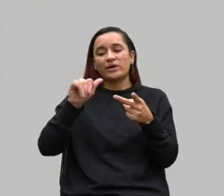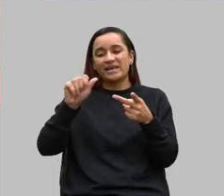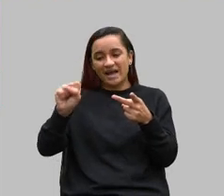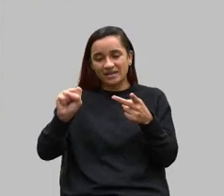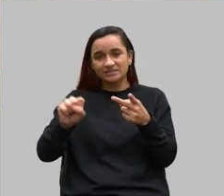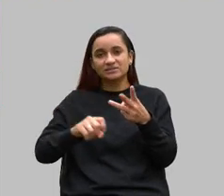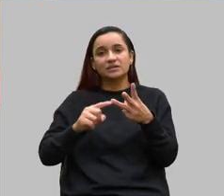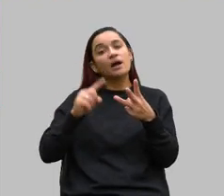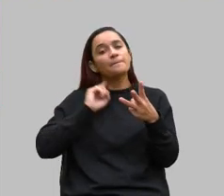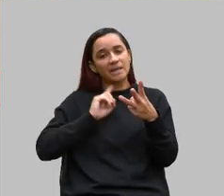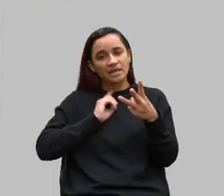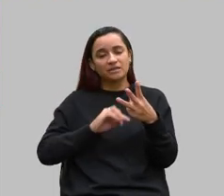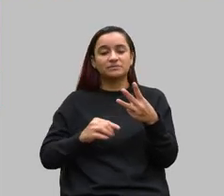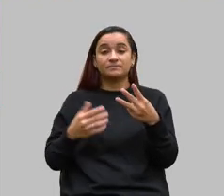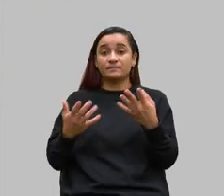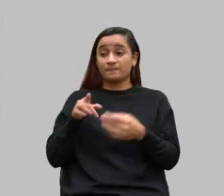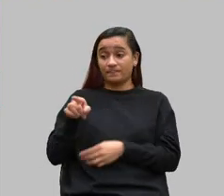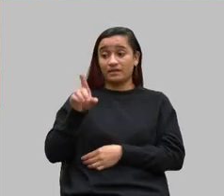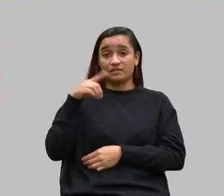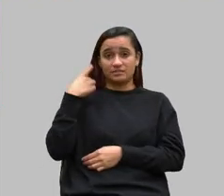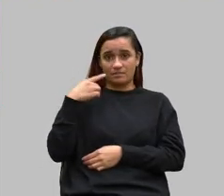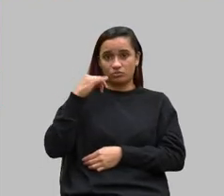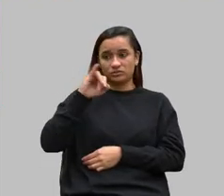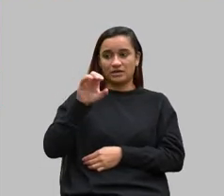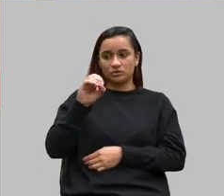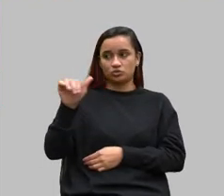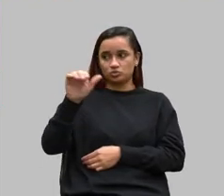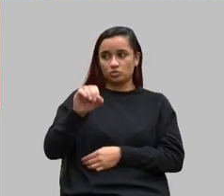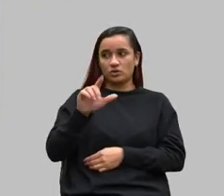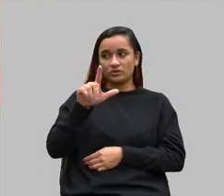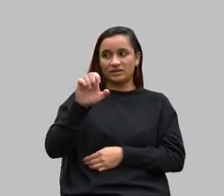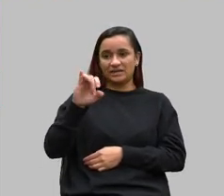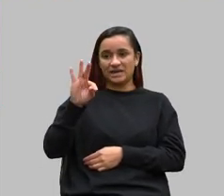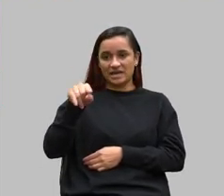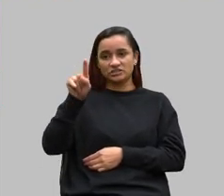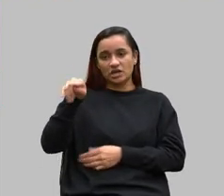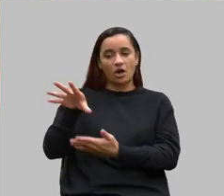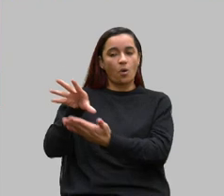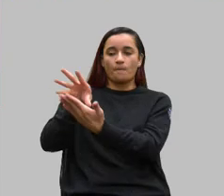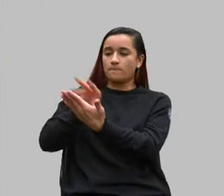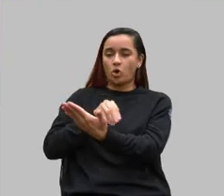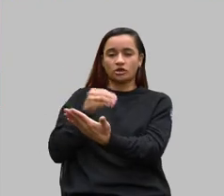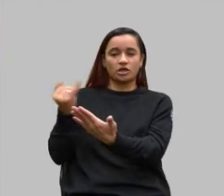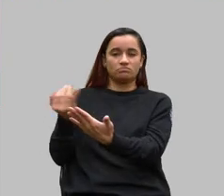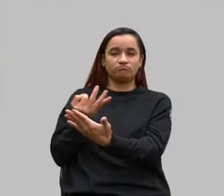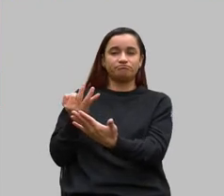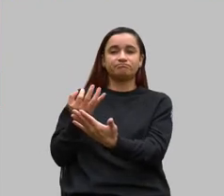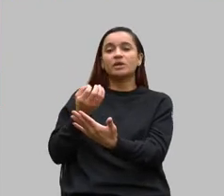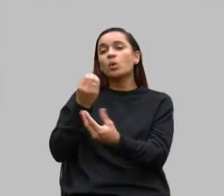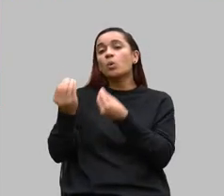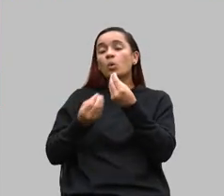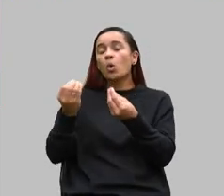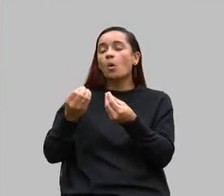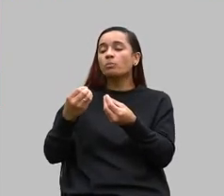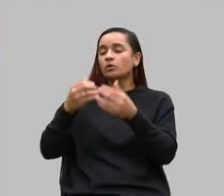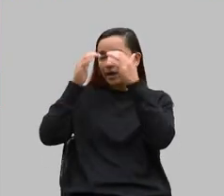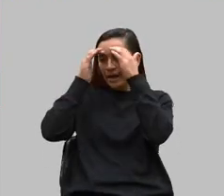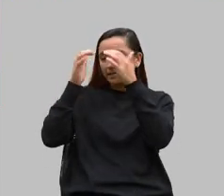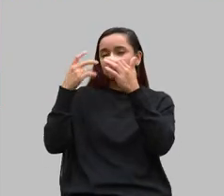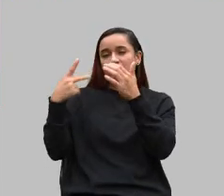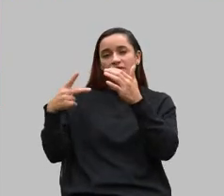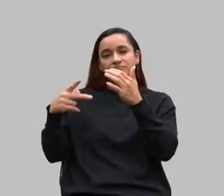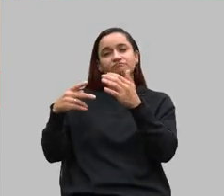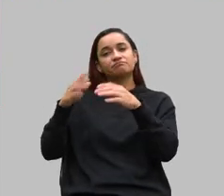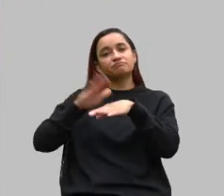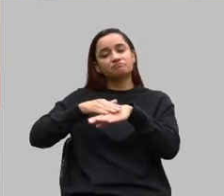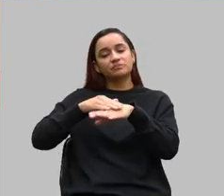Leite tem sido um exemplo e aqui fica muito claro pra gente o respeito que ele tem eh da sociedade